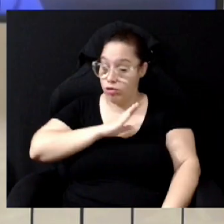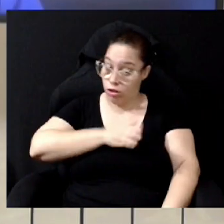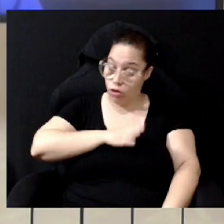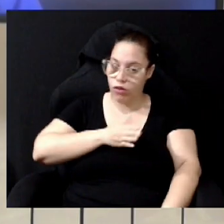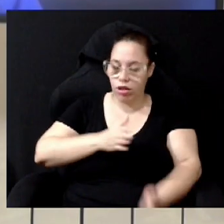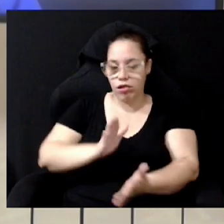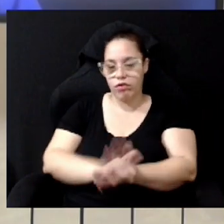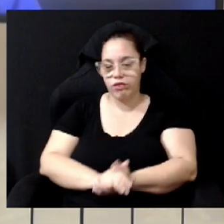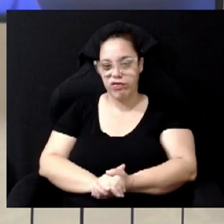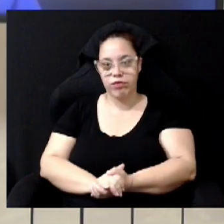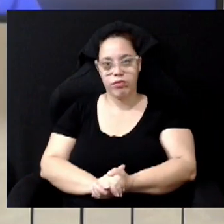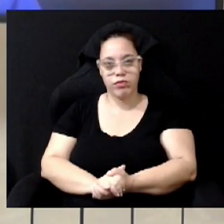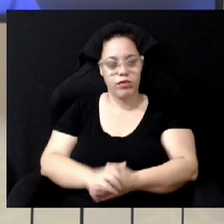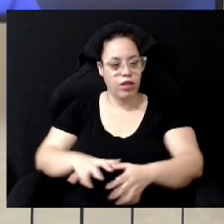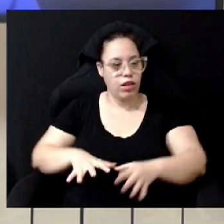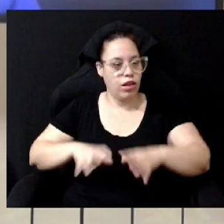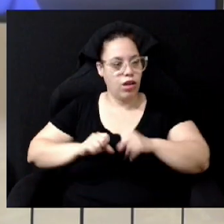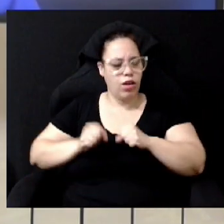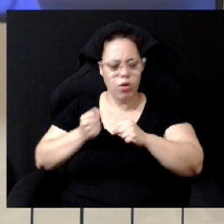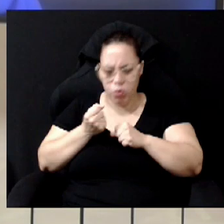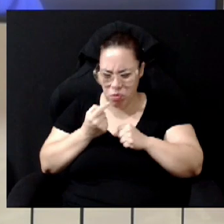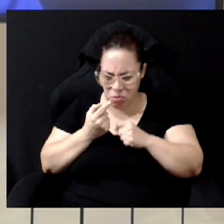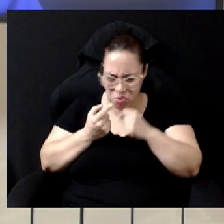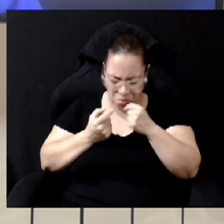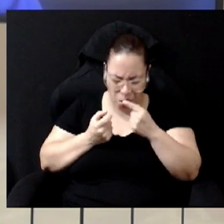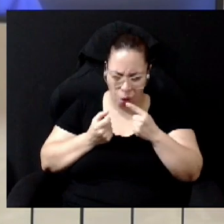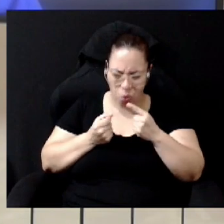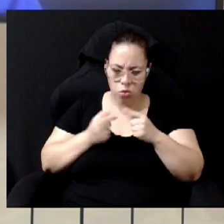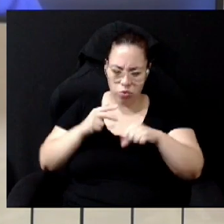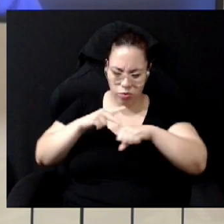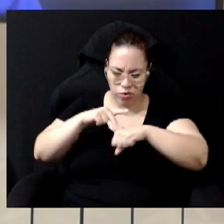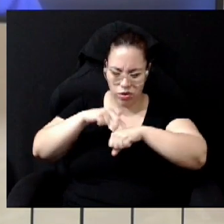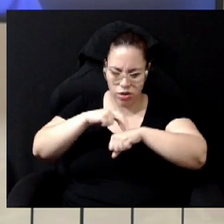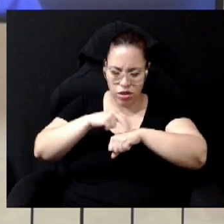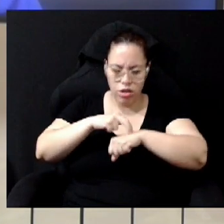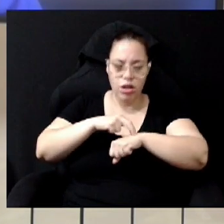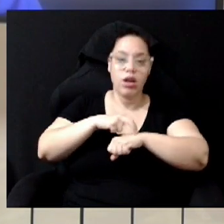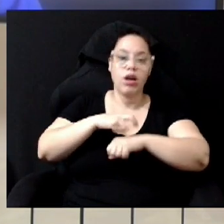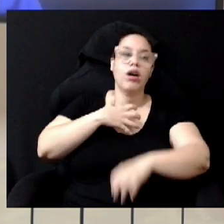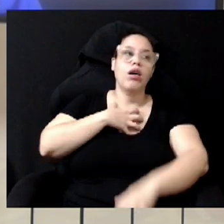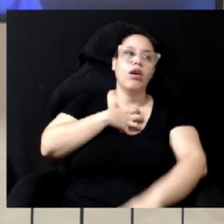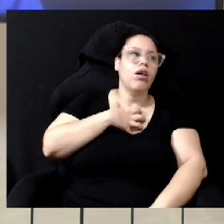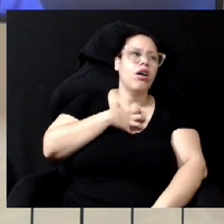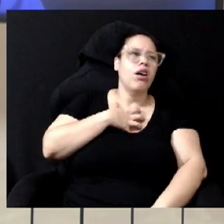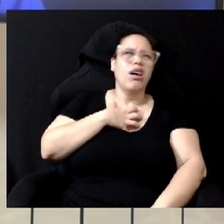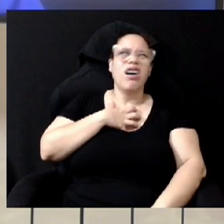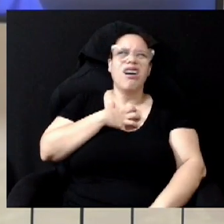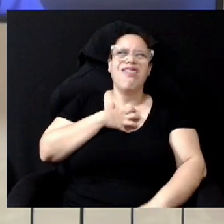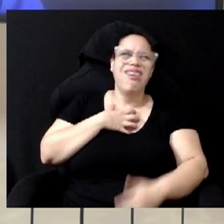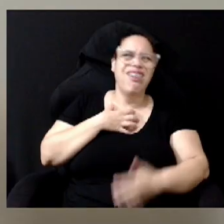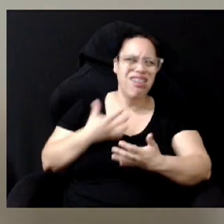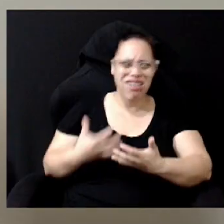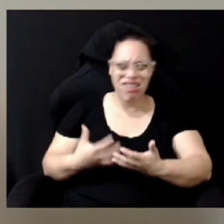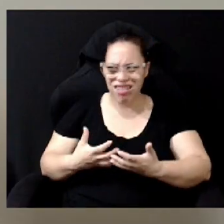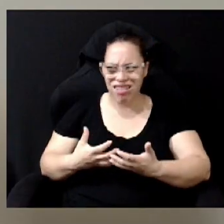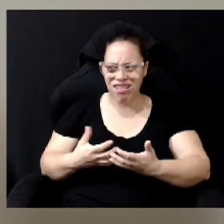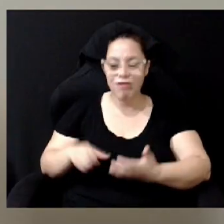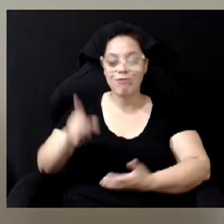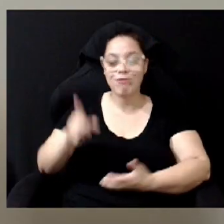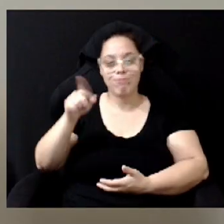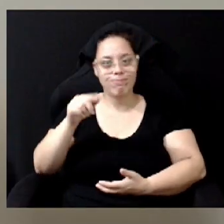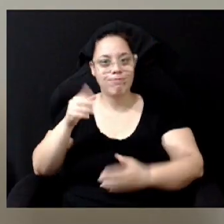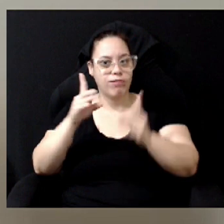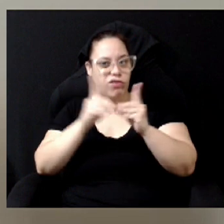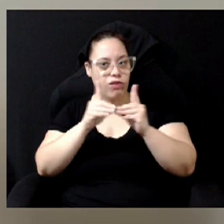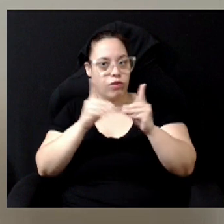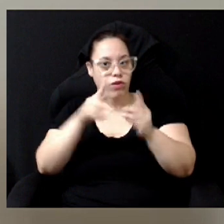um esforço bem pequeno, poucos passos, a pessoa já vai se sentir bem cansada, é isso? Eu acabei de atender um paciente aqui